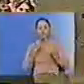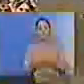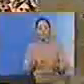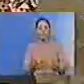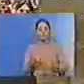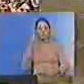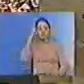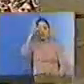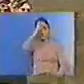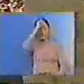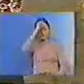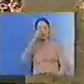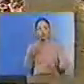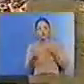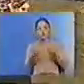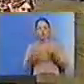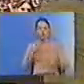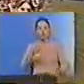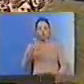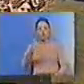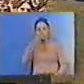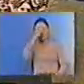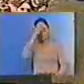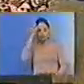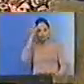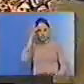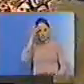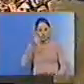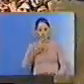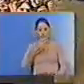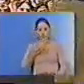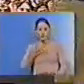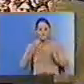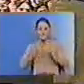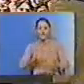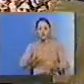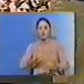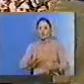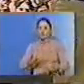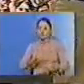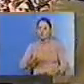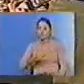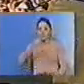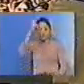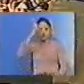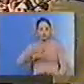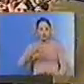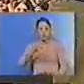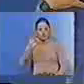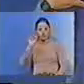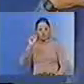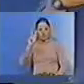aborto. Outro dia eu assisti uma cena lá em Betânia que me matou o coração e eu chorei